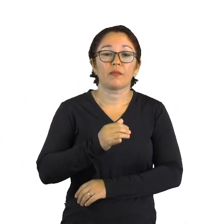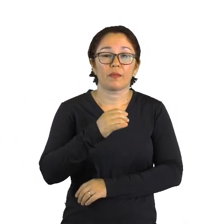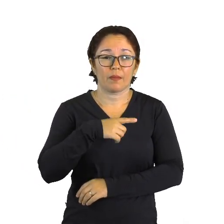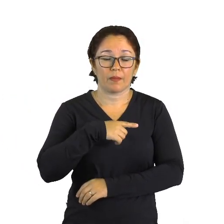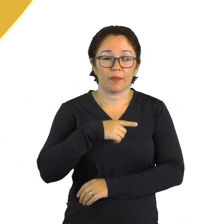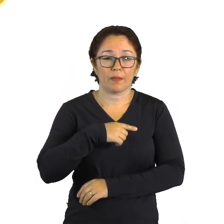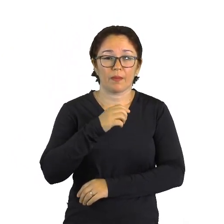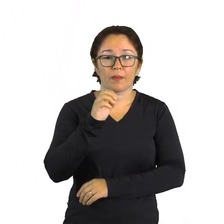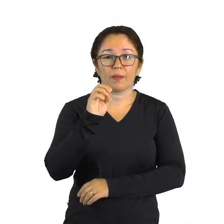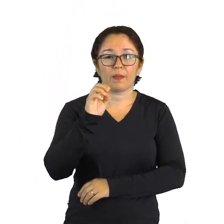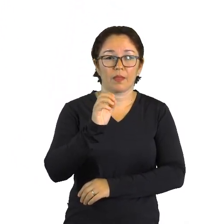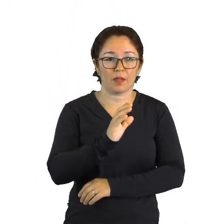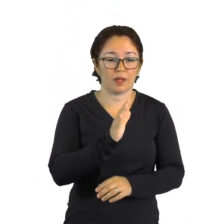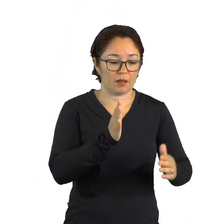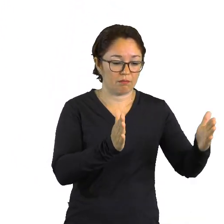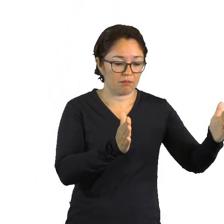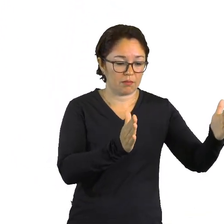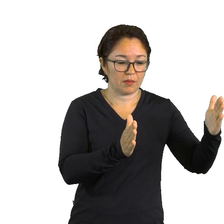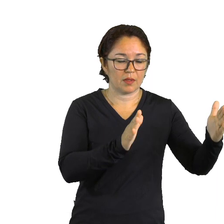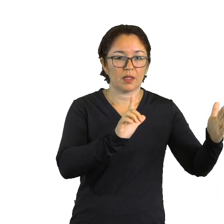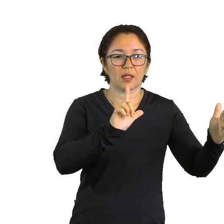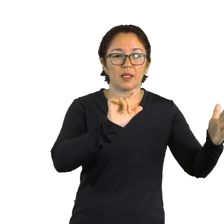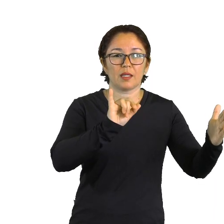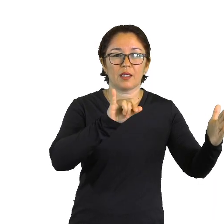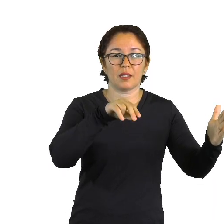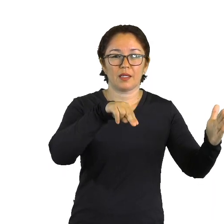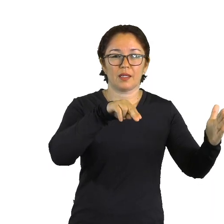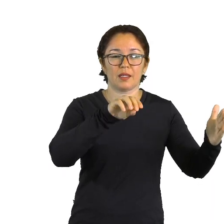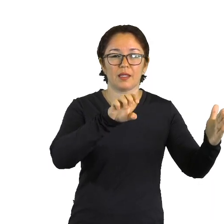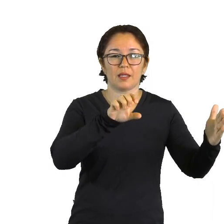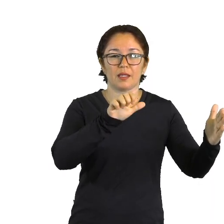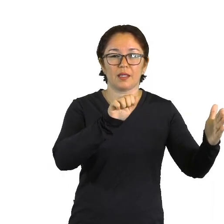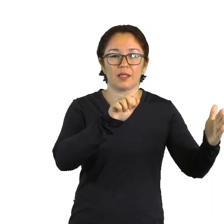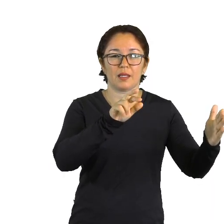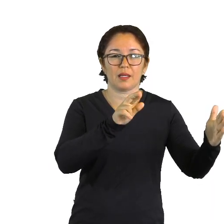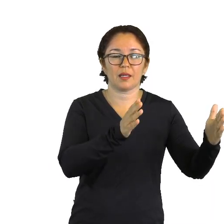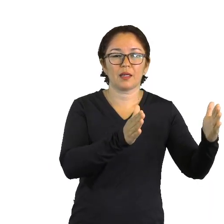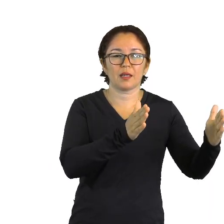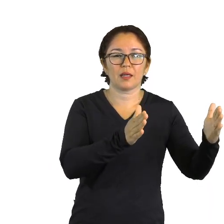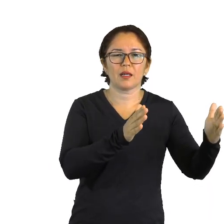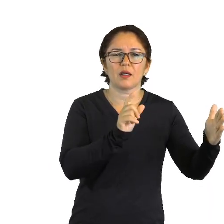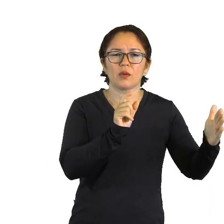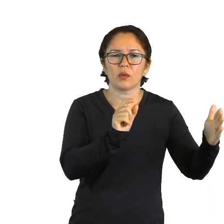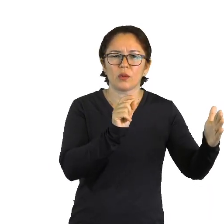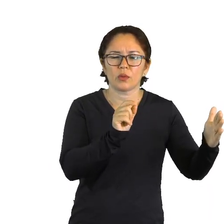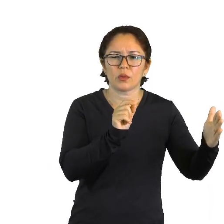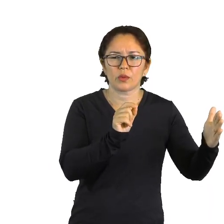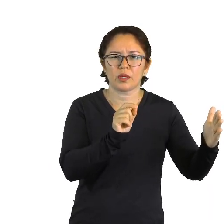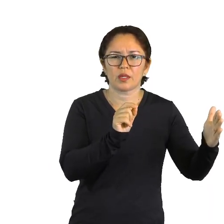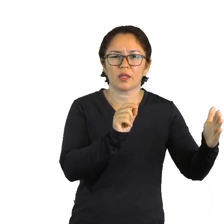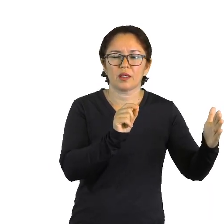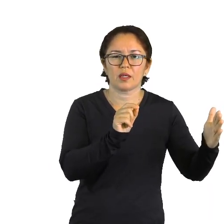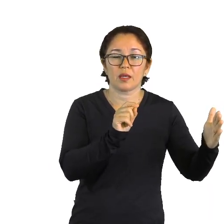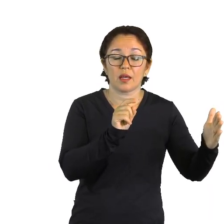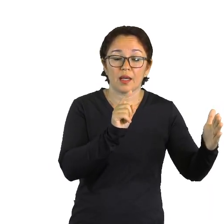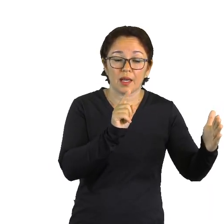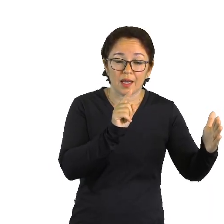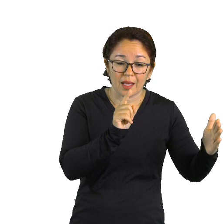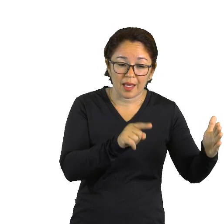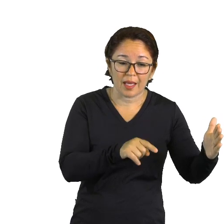entender direitinho. Em uma narrativa, quando o enredo é linear, as ações seguem uma